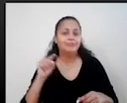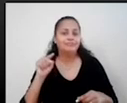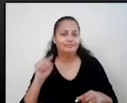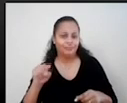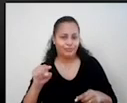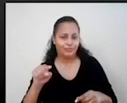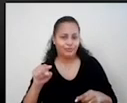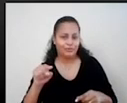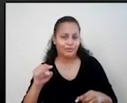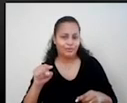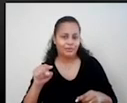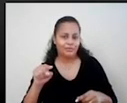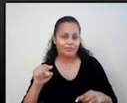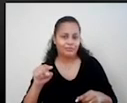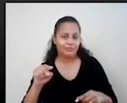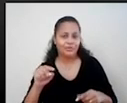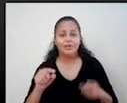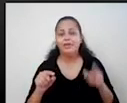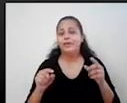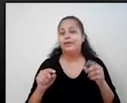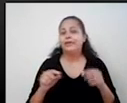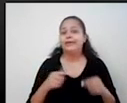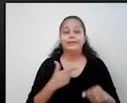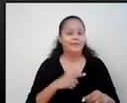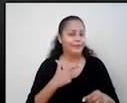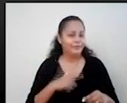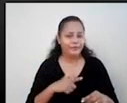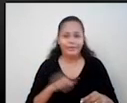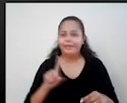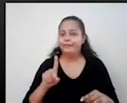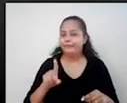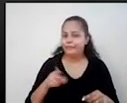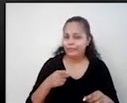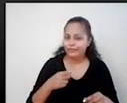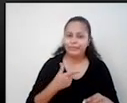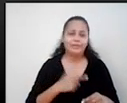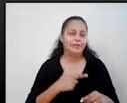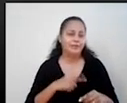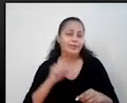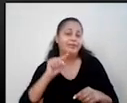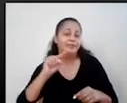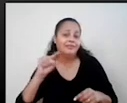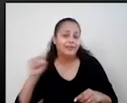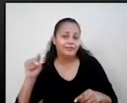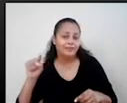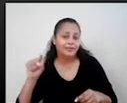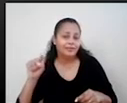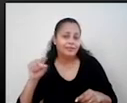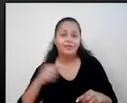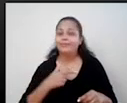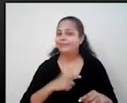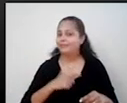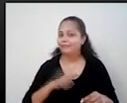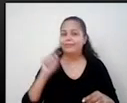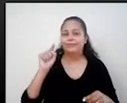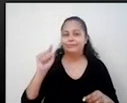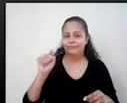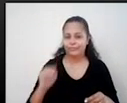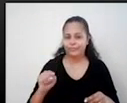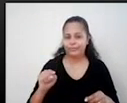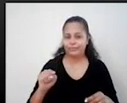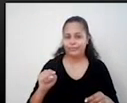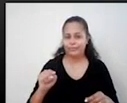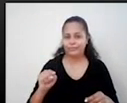ser marcado por essa pontuação, não vai estar entre 2 vírgulas ou entre travessões ou após 2